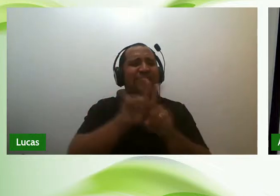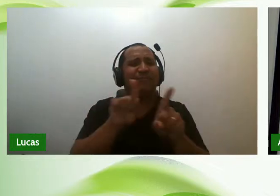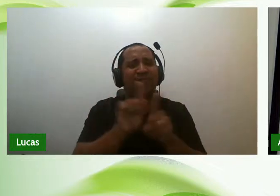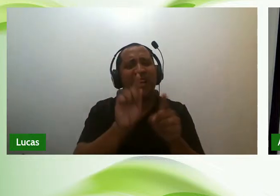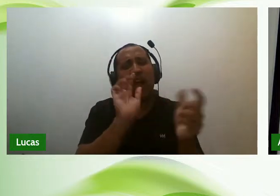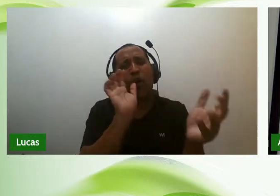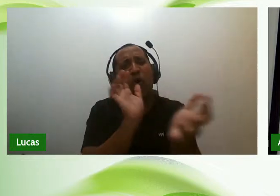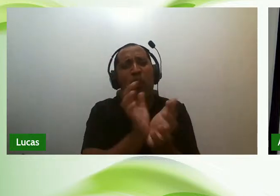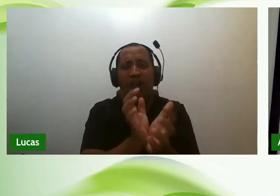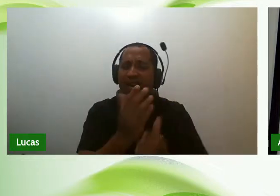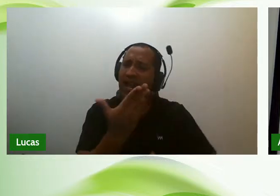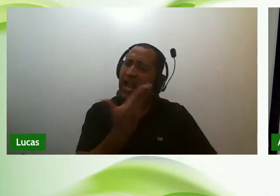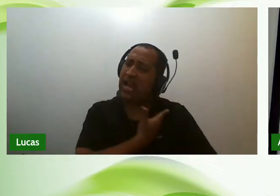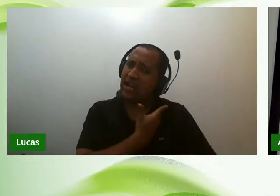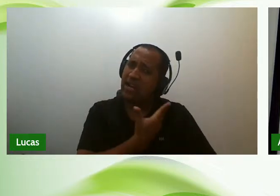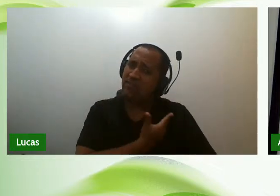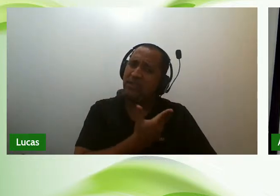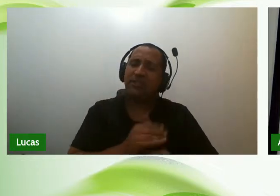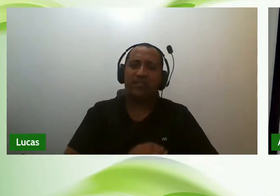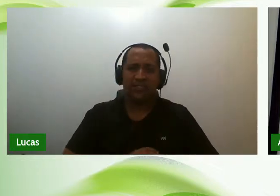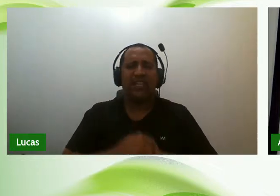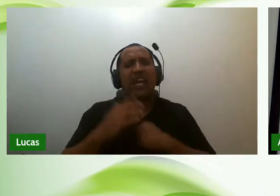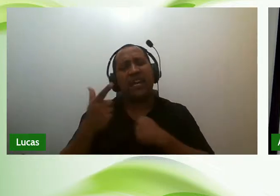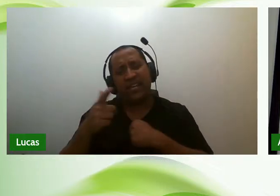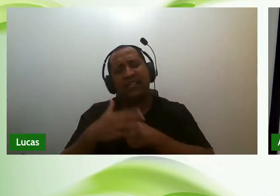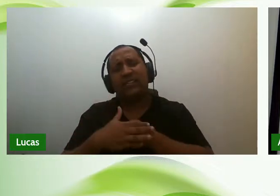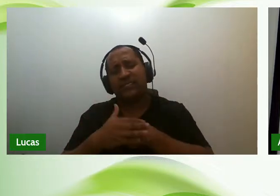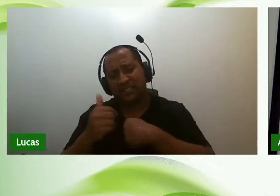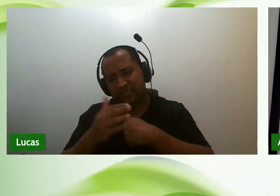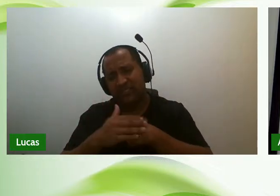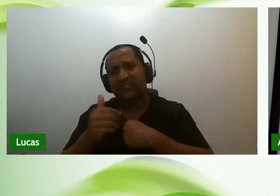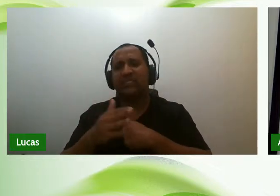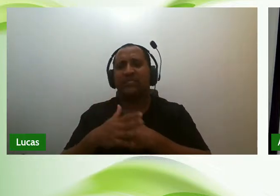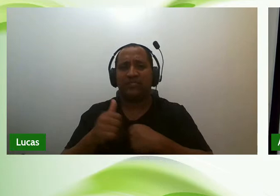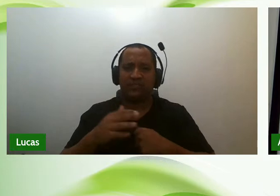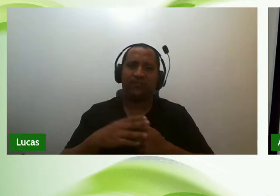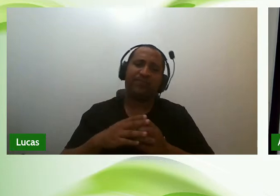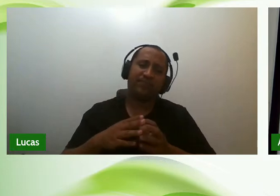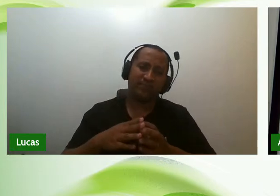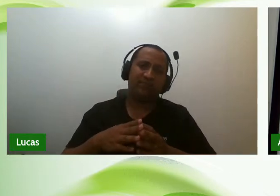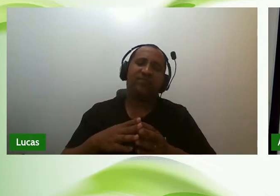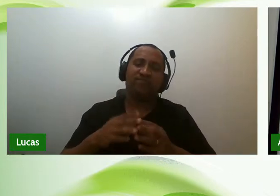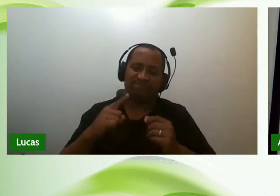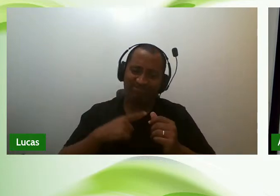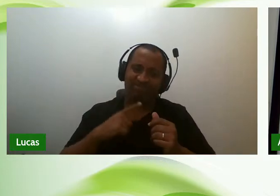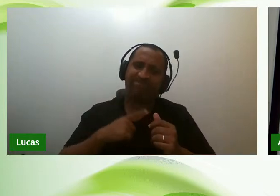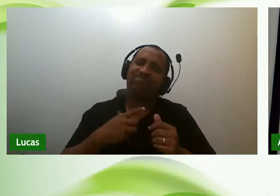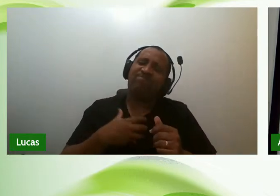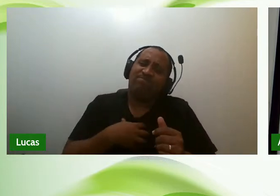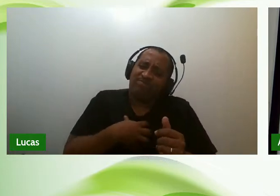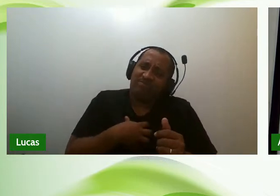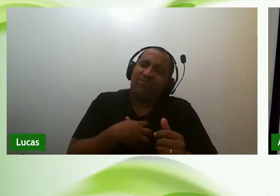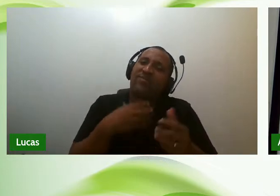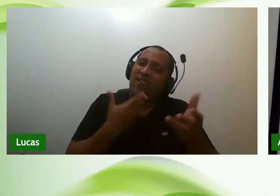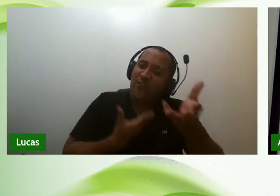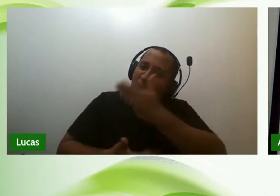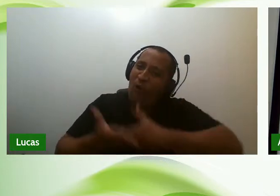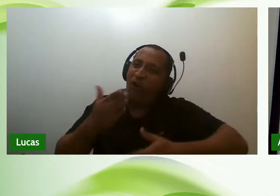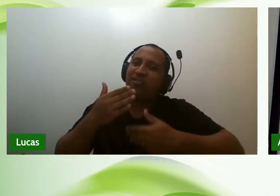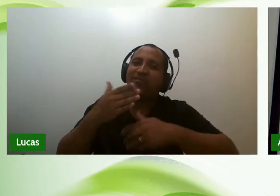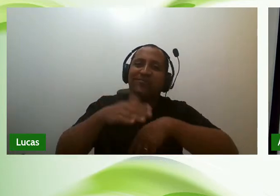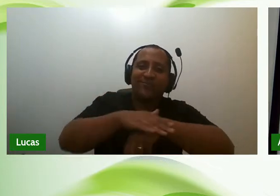uma amiga também muito querida, de imensas e profundas trocas